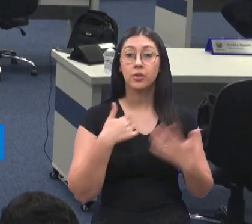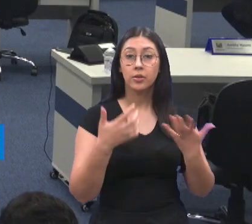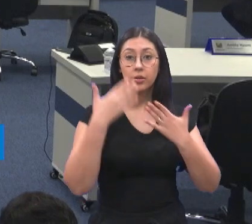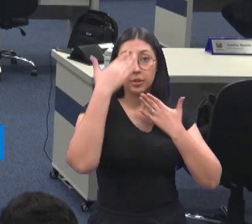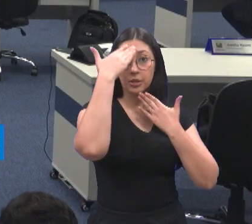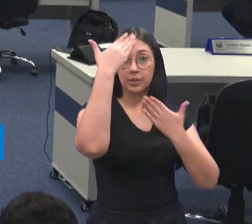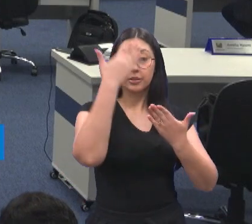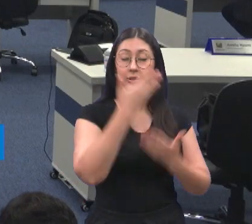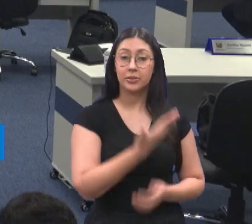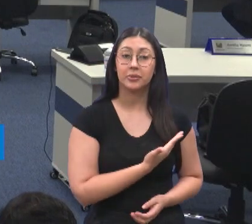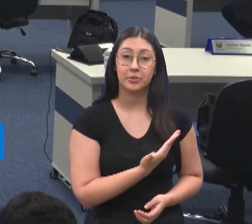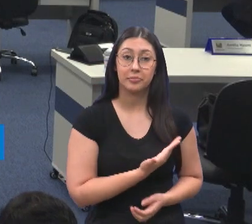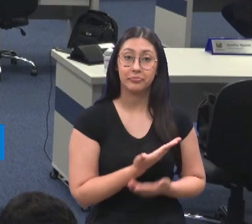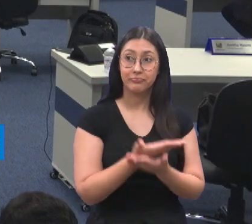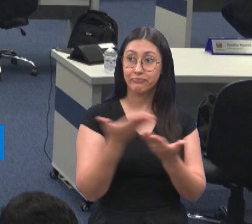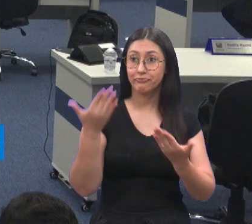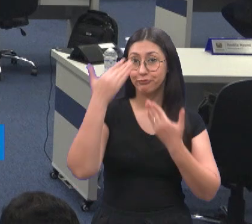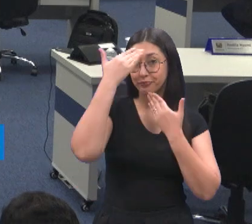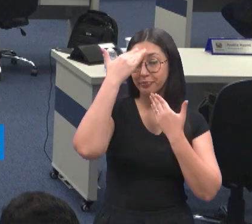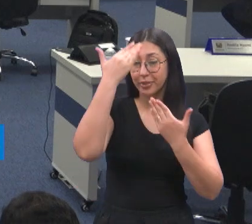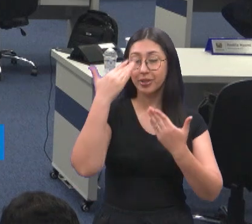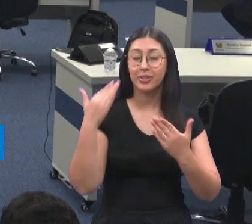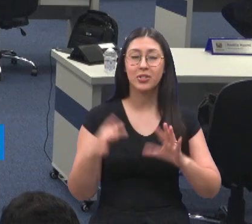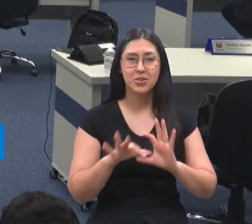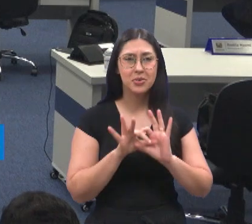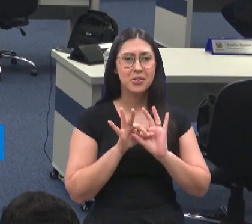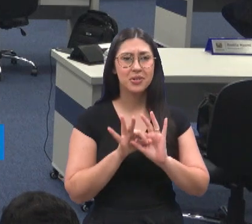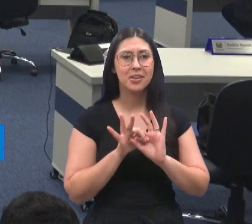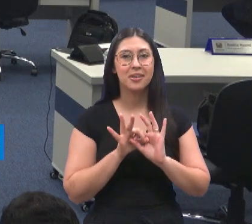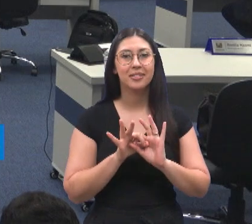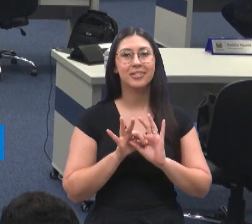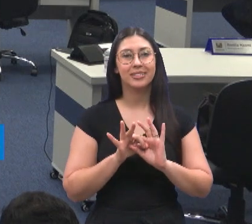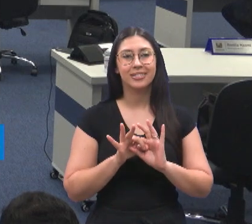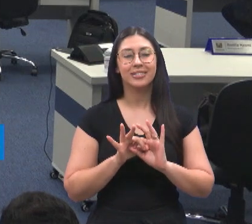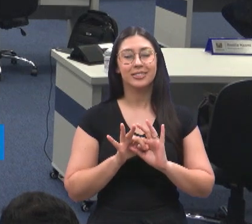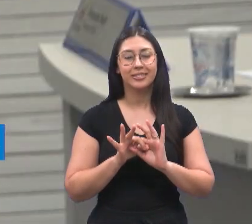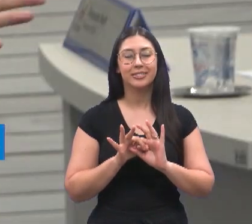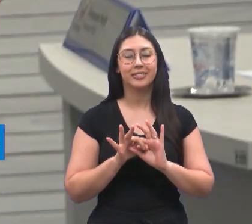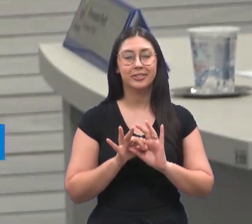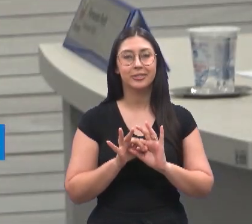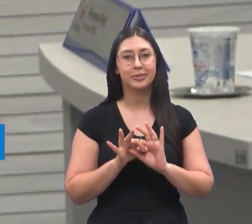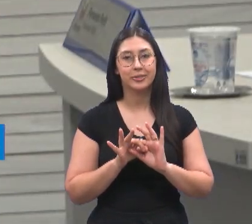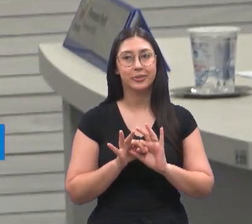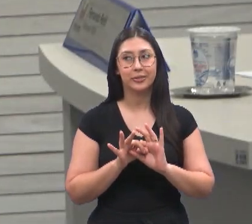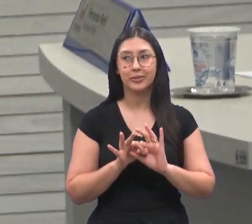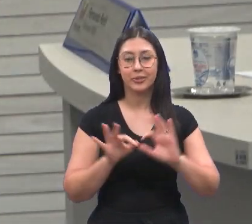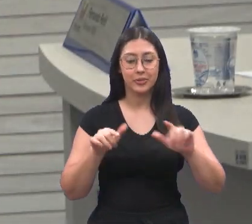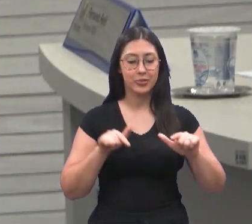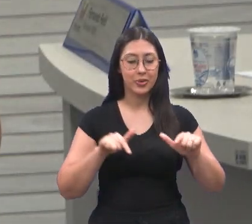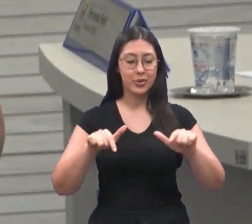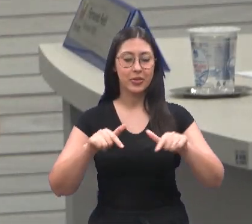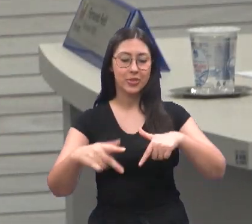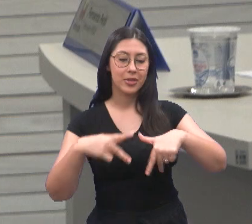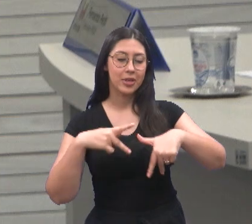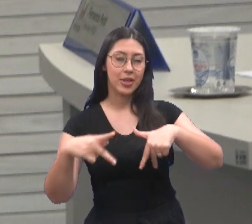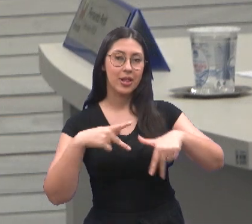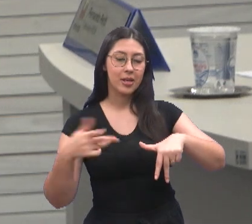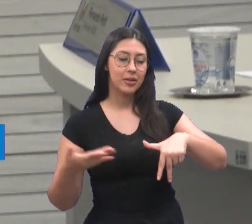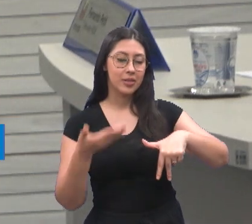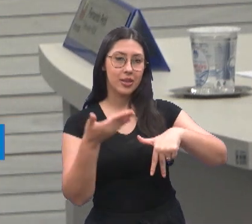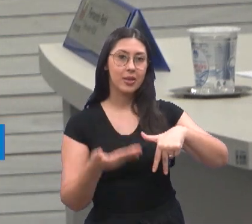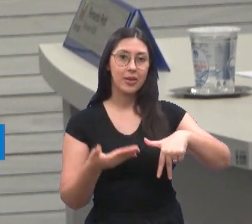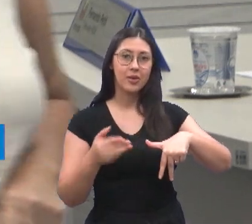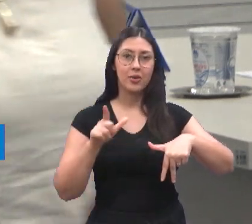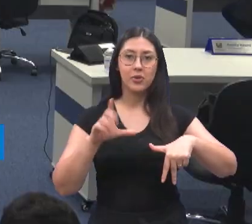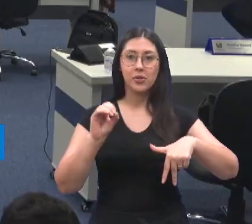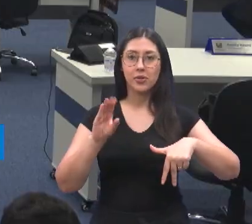aos colegas, obrigada por unanimidade. Né, o título de cidadão joseense será dado ao mestre Lobão. Muito